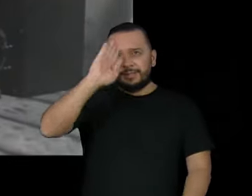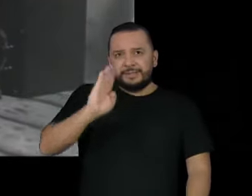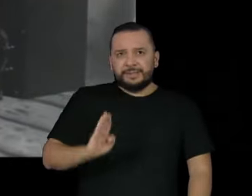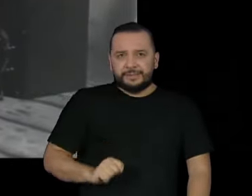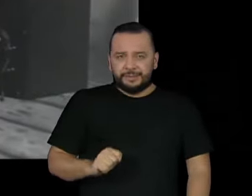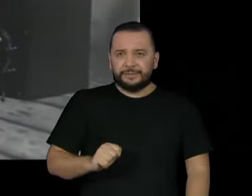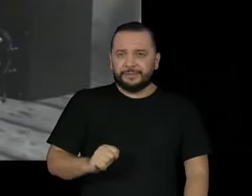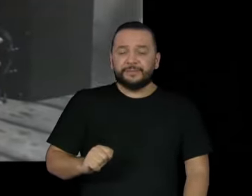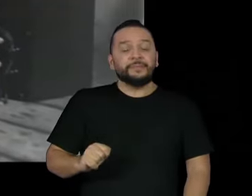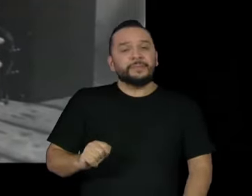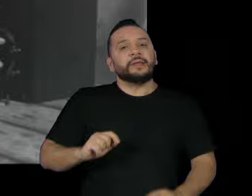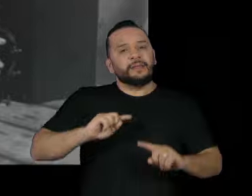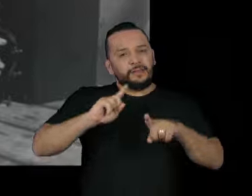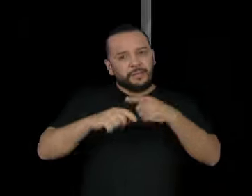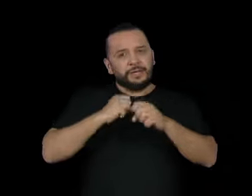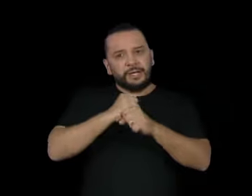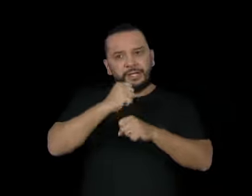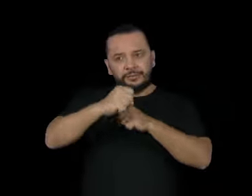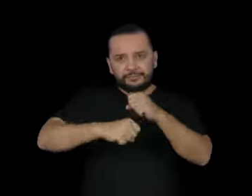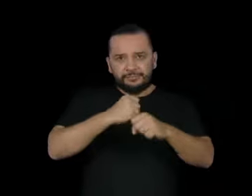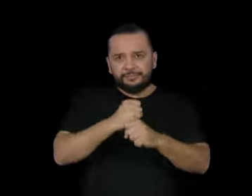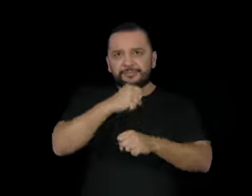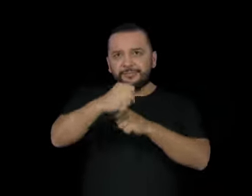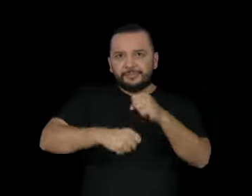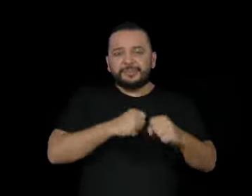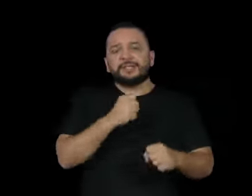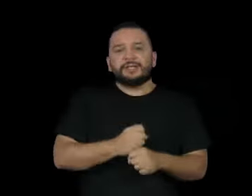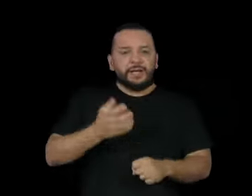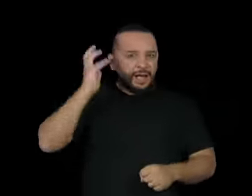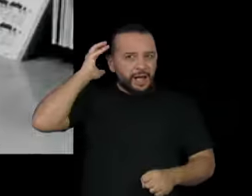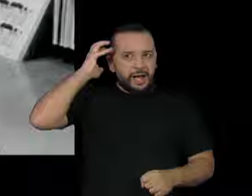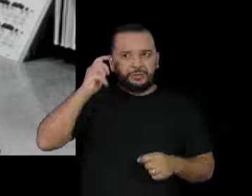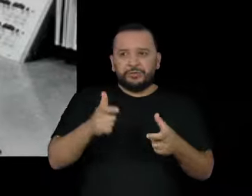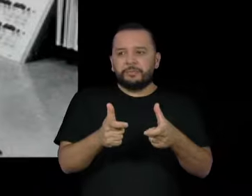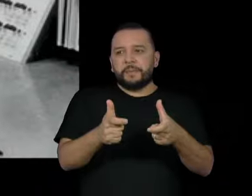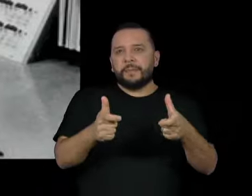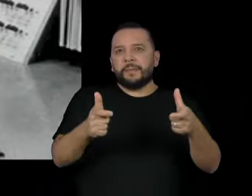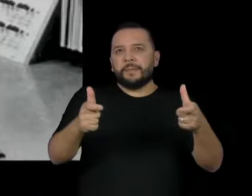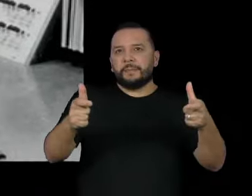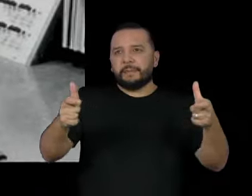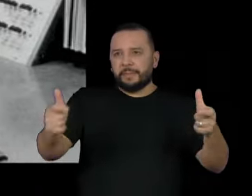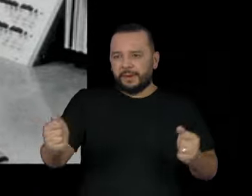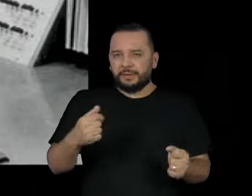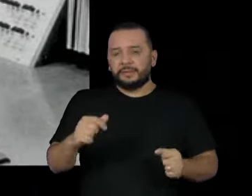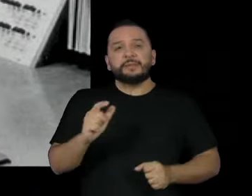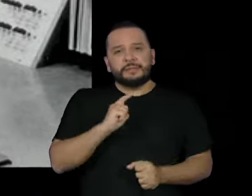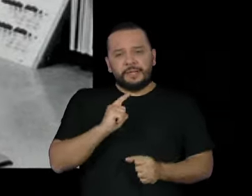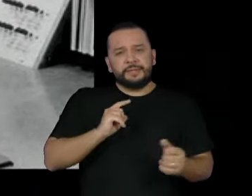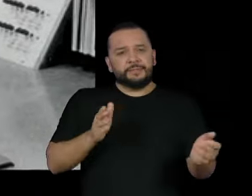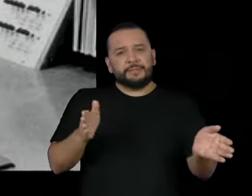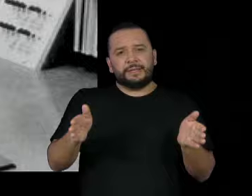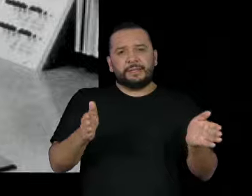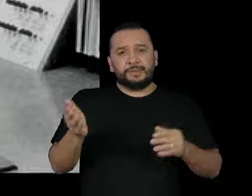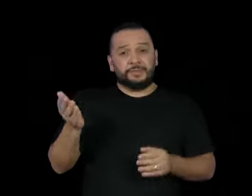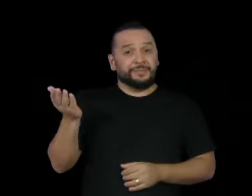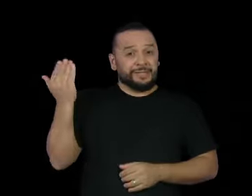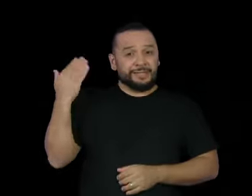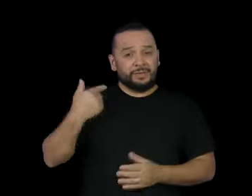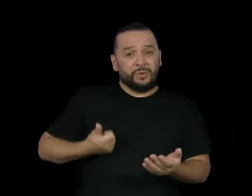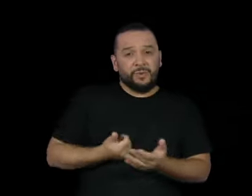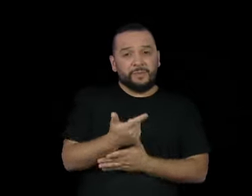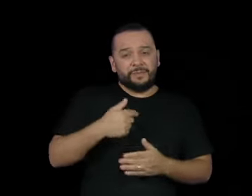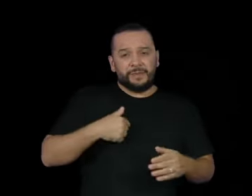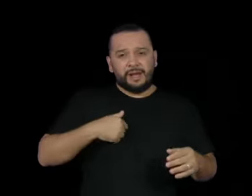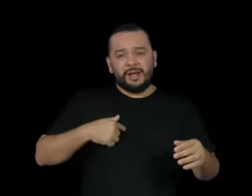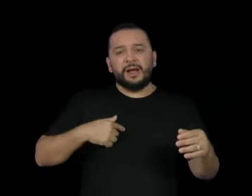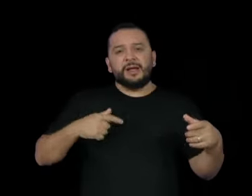Nas décadas seguintes, o crescimento do rádio foi espantoso, numa época em que discos eram inacessíveis e a televisão